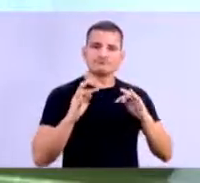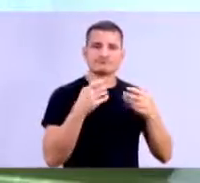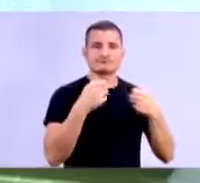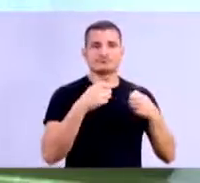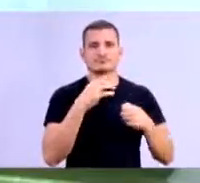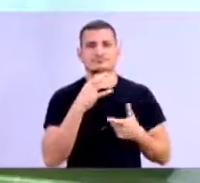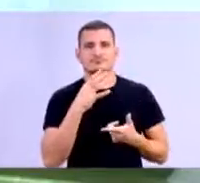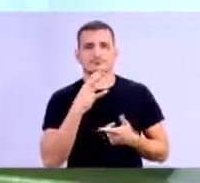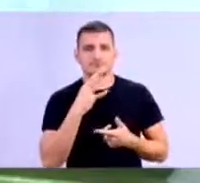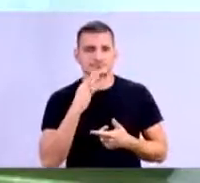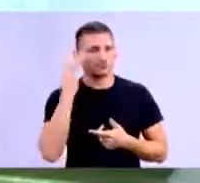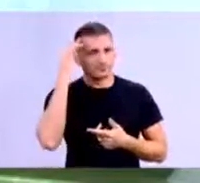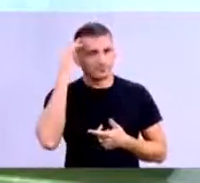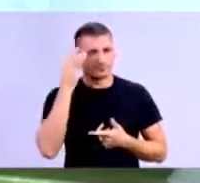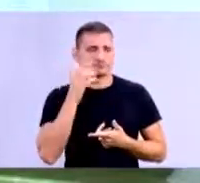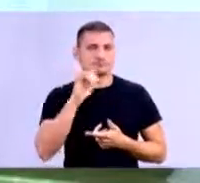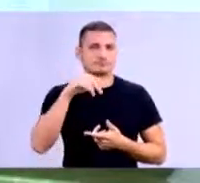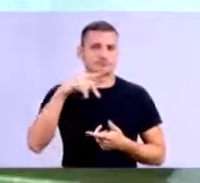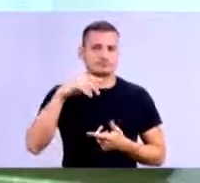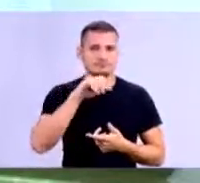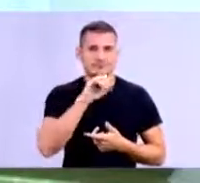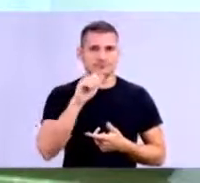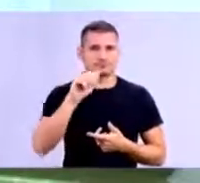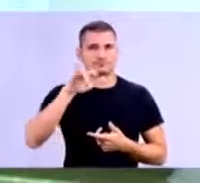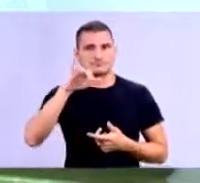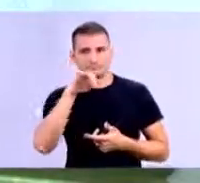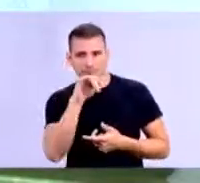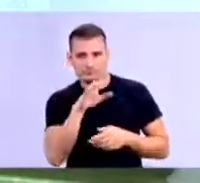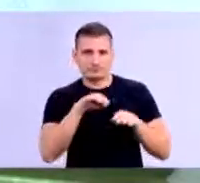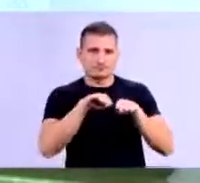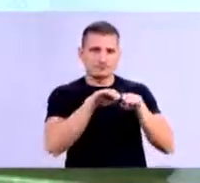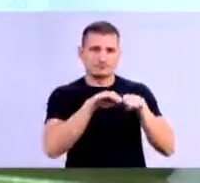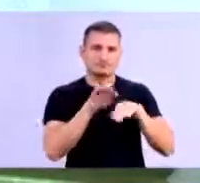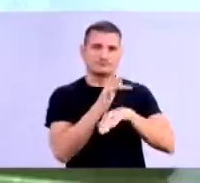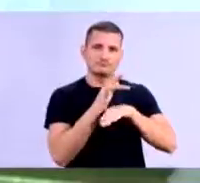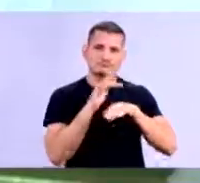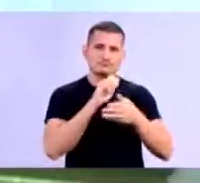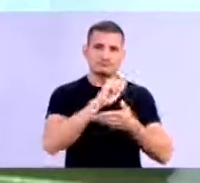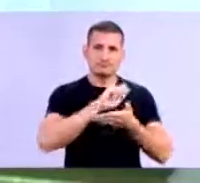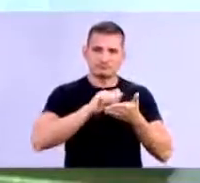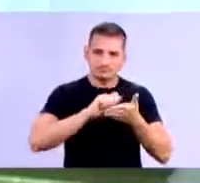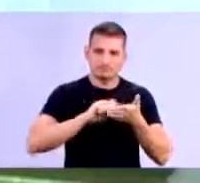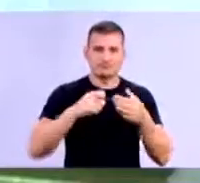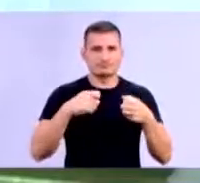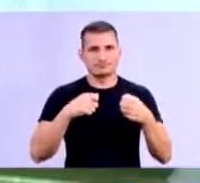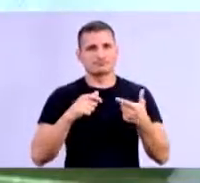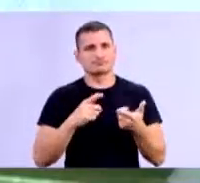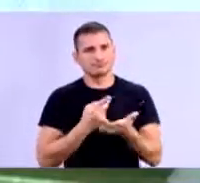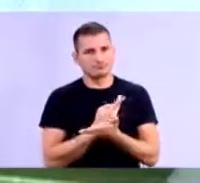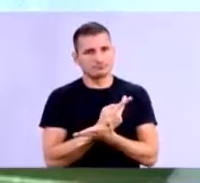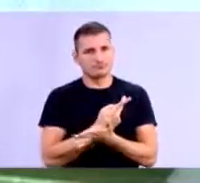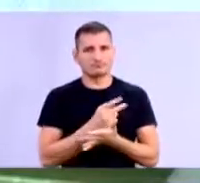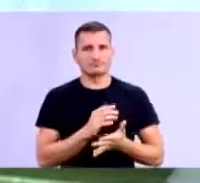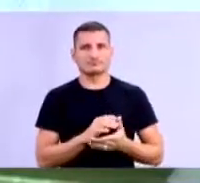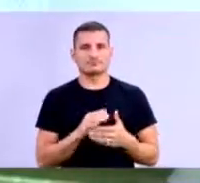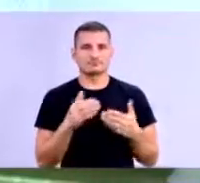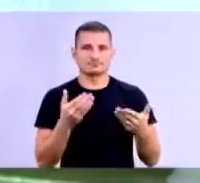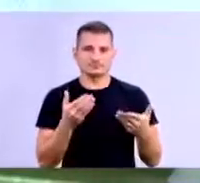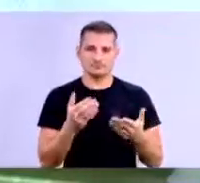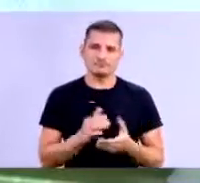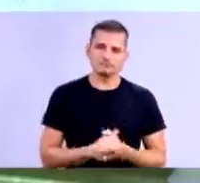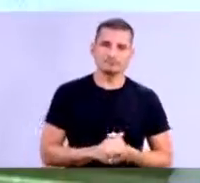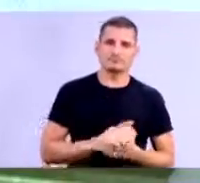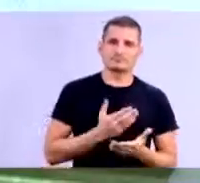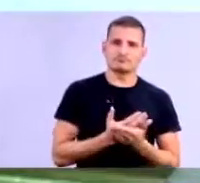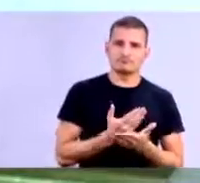essa impessoalidade, essa padronização, essa formalidade na escrita deve acontecer. Então, vamos estudar um